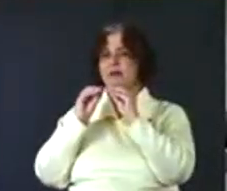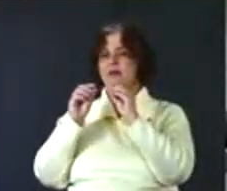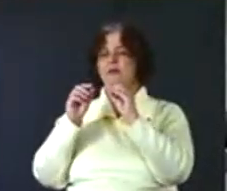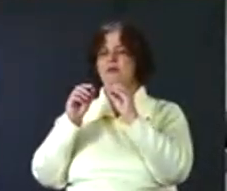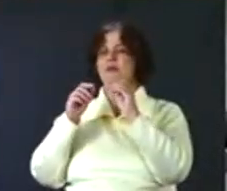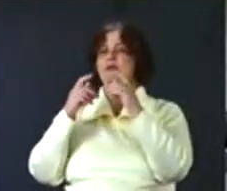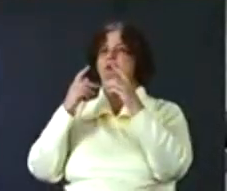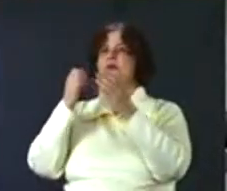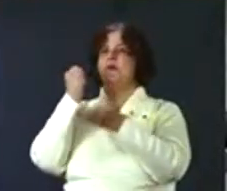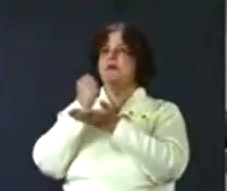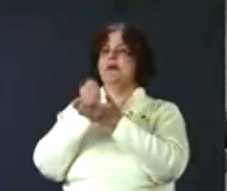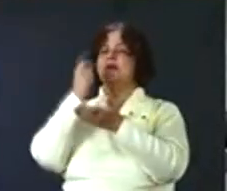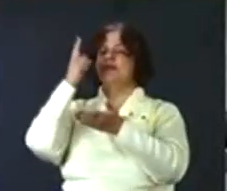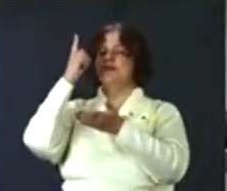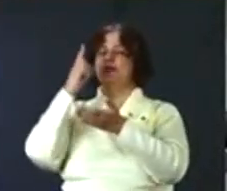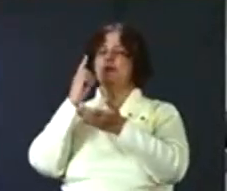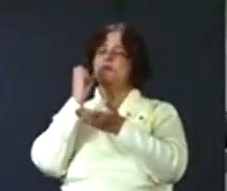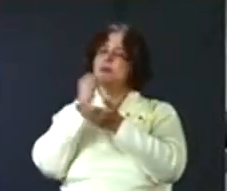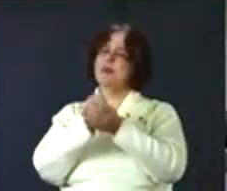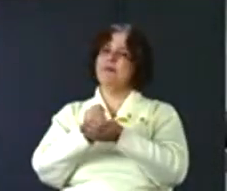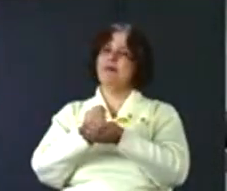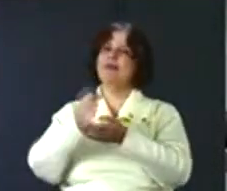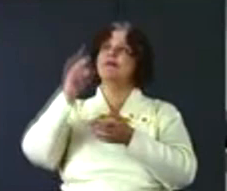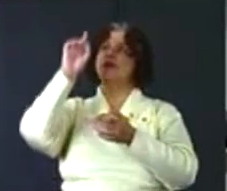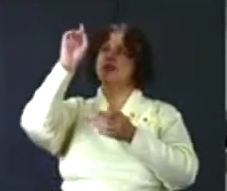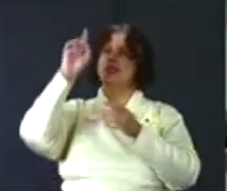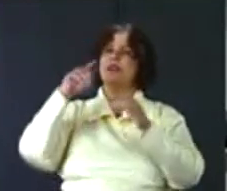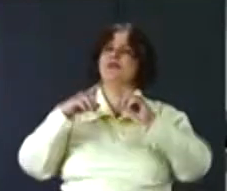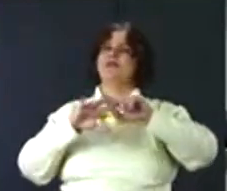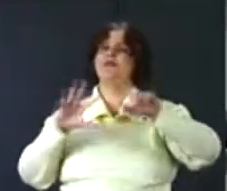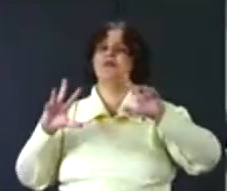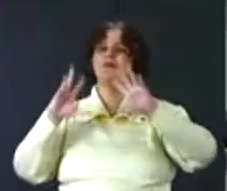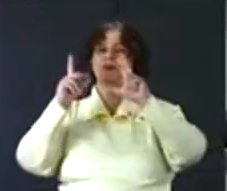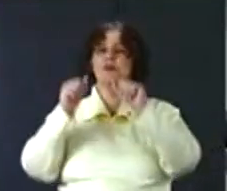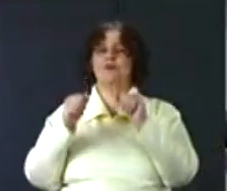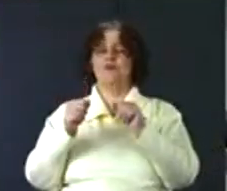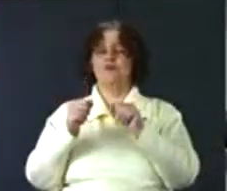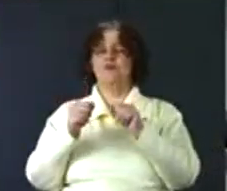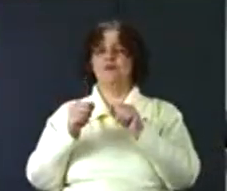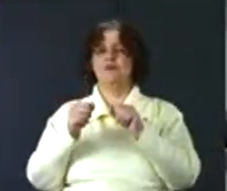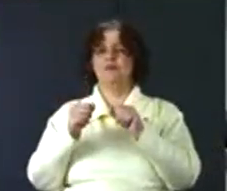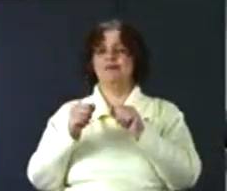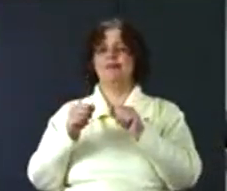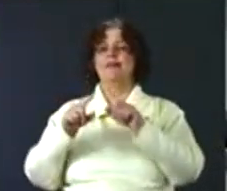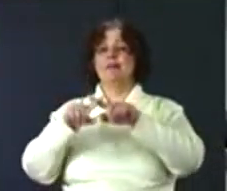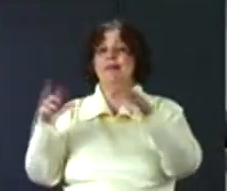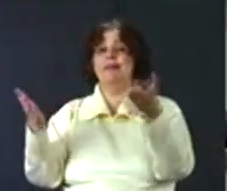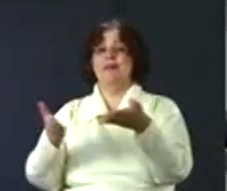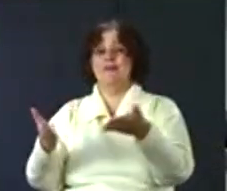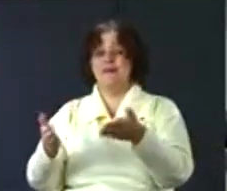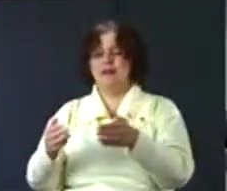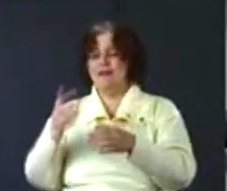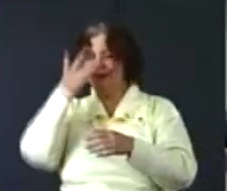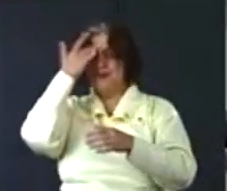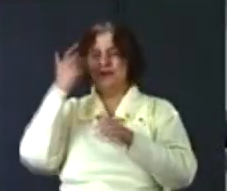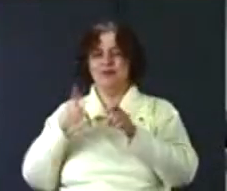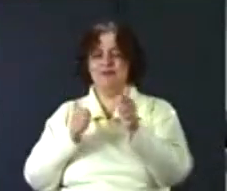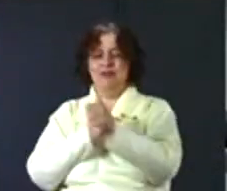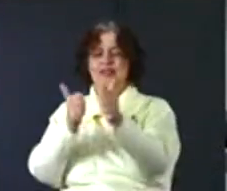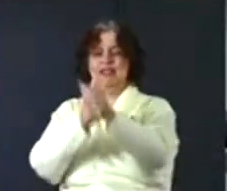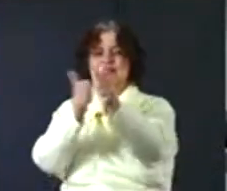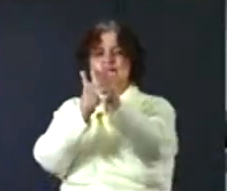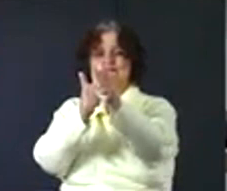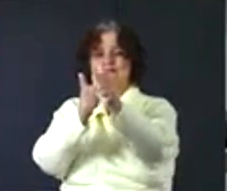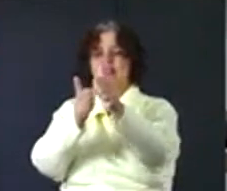blasfêmias ao nome do Senhor Jesus, os levava agora a se denominar sinagoga de Satanás.